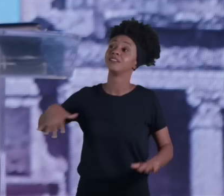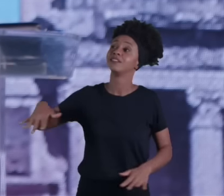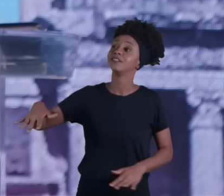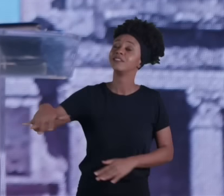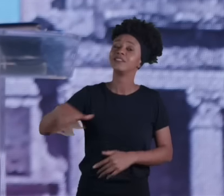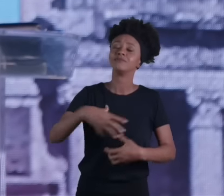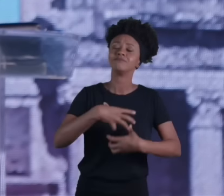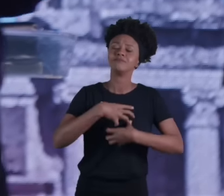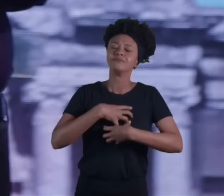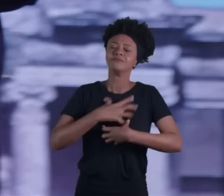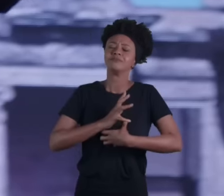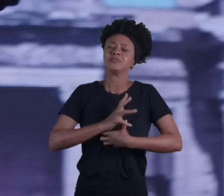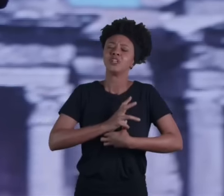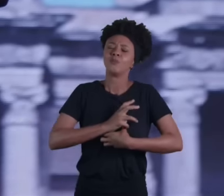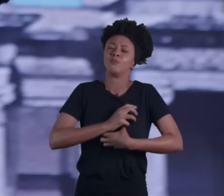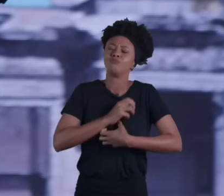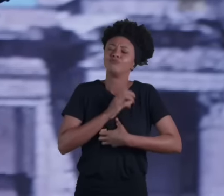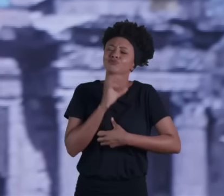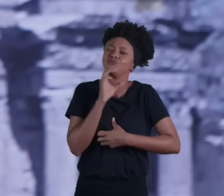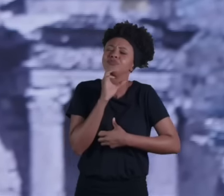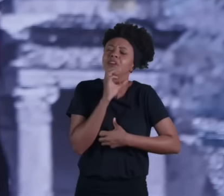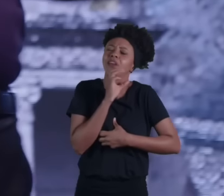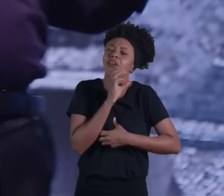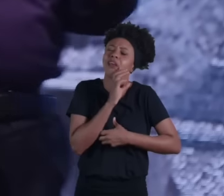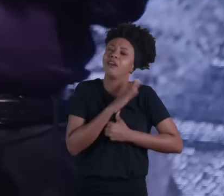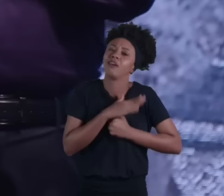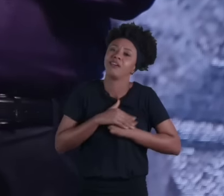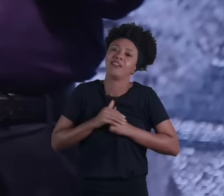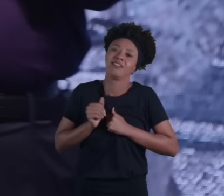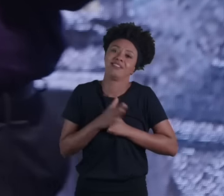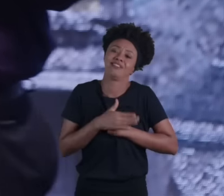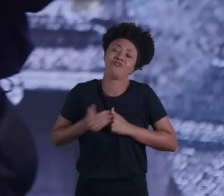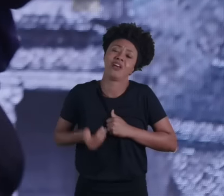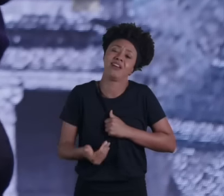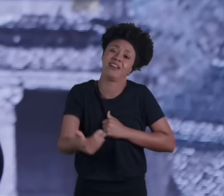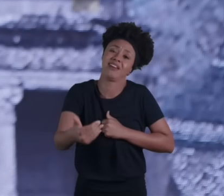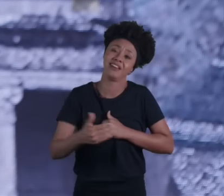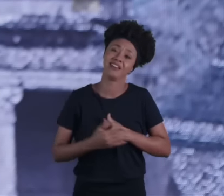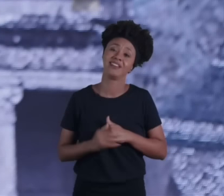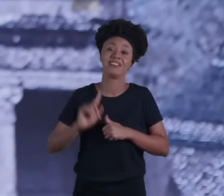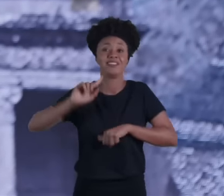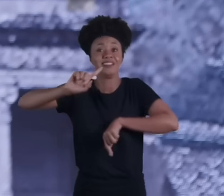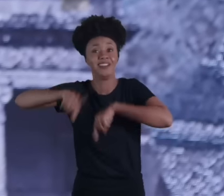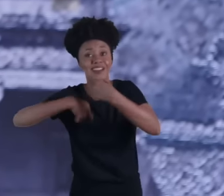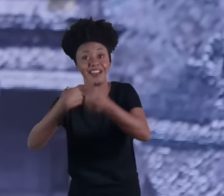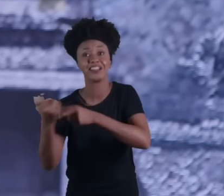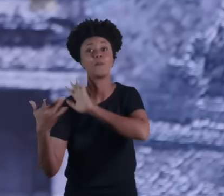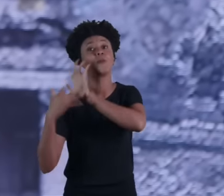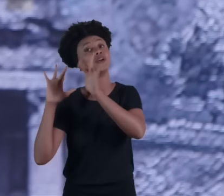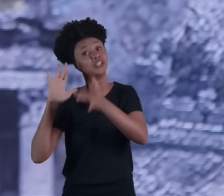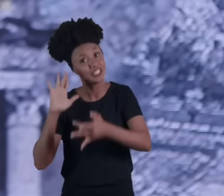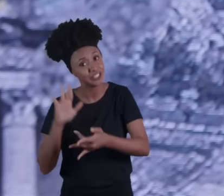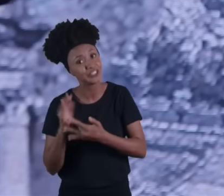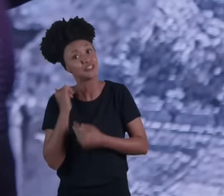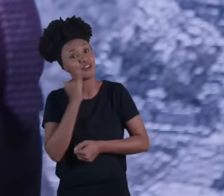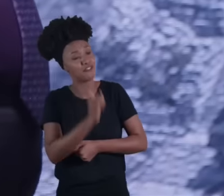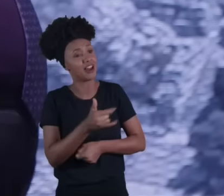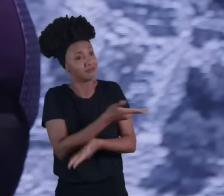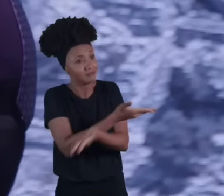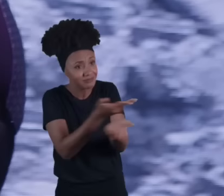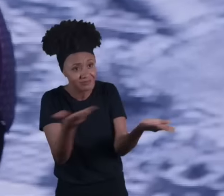de conforto. E depois de tudo isso, ele vai dizer: vinde benditos do meu Pai, foste fiel no